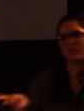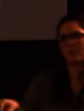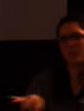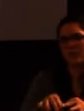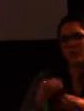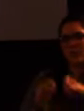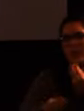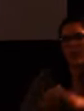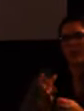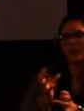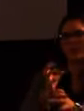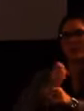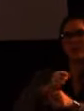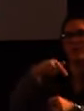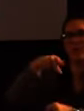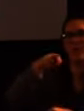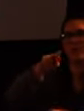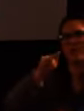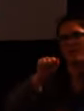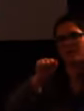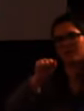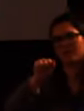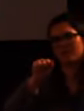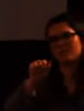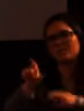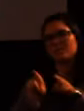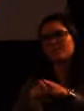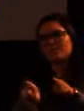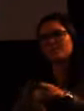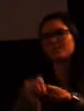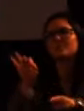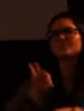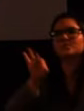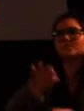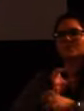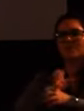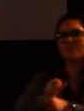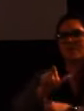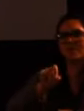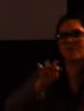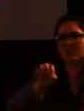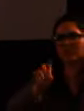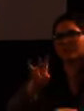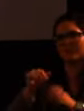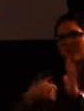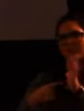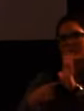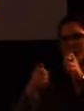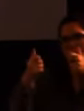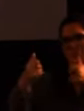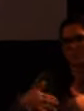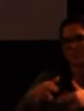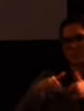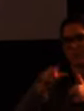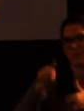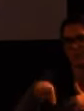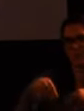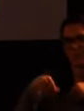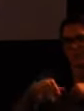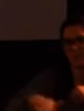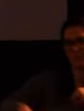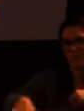máximo de quadra, percentual mínimo de lote. E eu vou apresentar mais detalhadamente essa questão do lote, que é a unidade